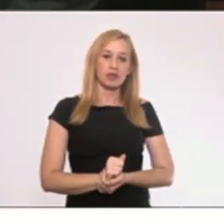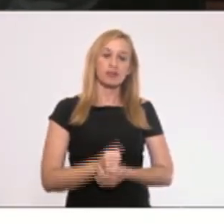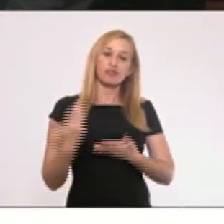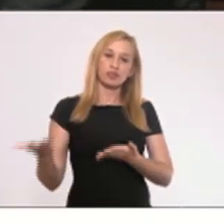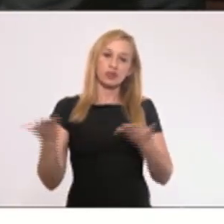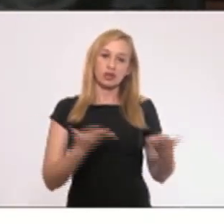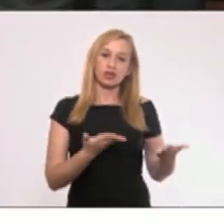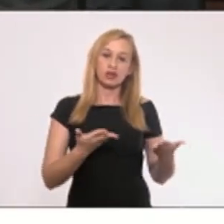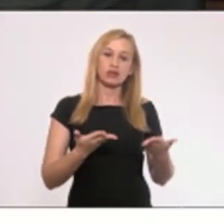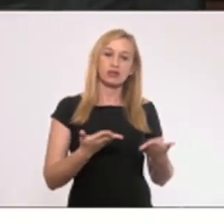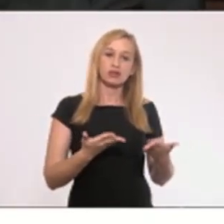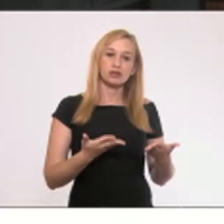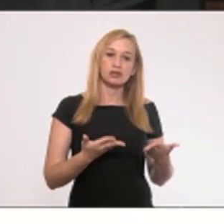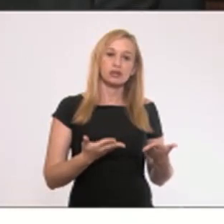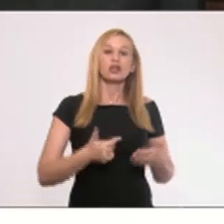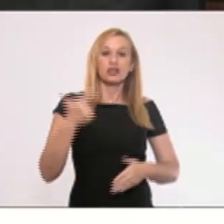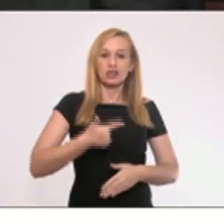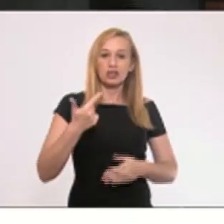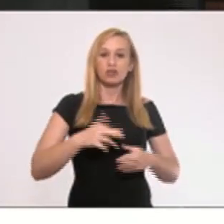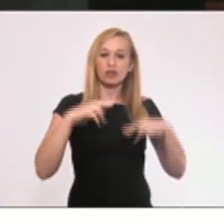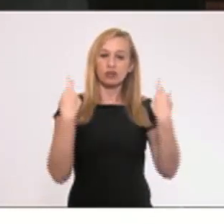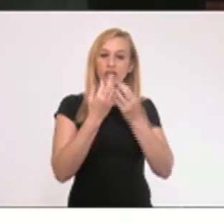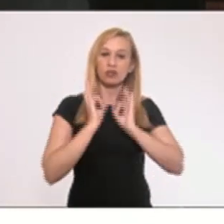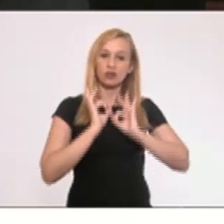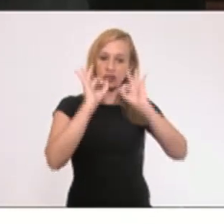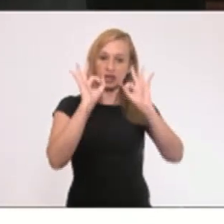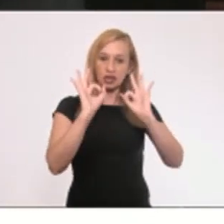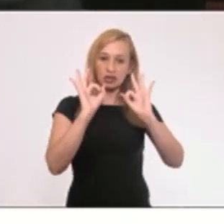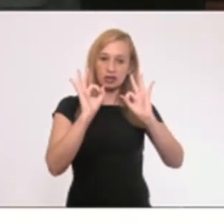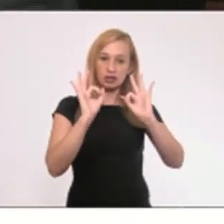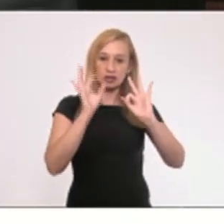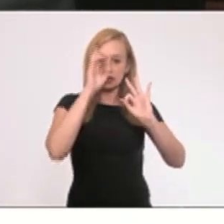Convoco Vossa Excelência para a segunda sessão ordinária. Presidente.